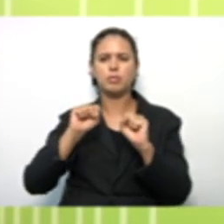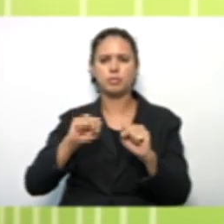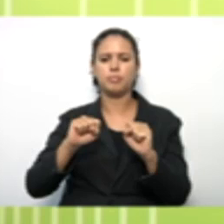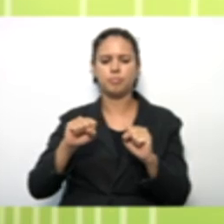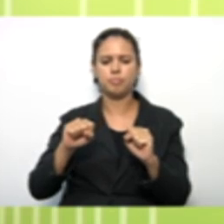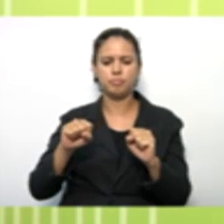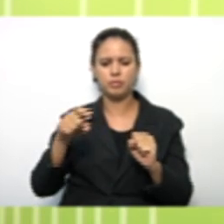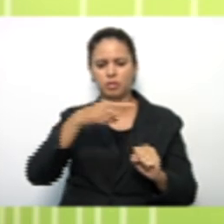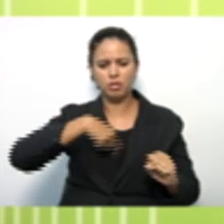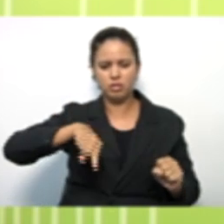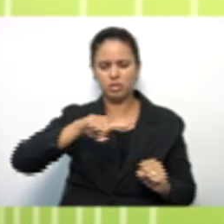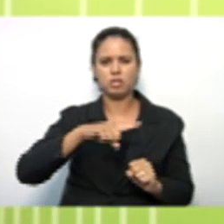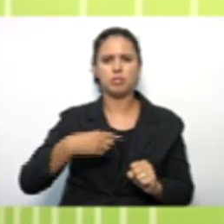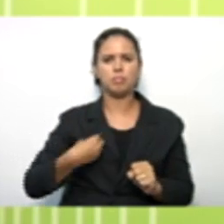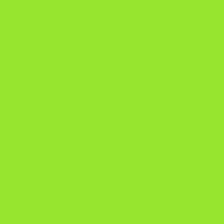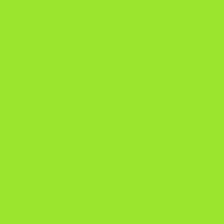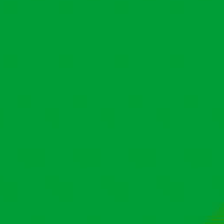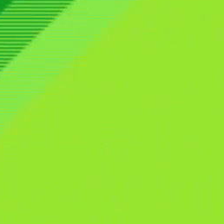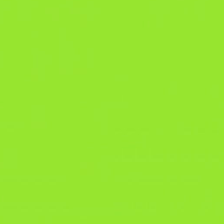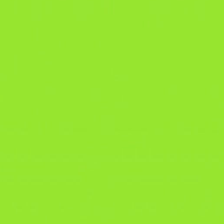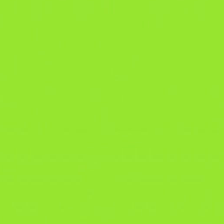para auxiliar vocês.